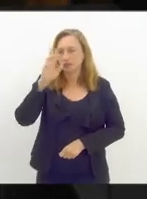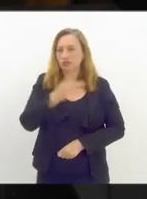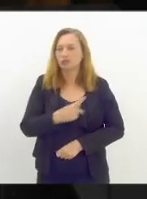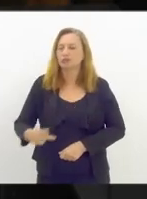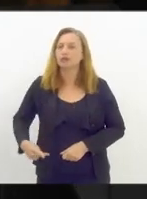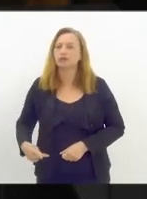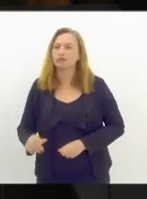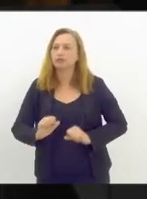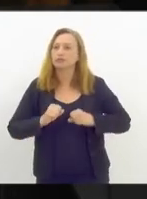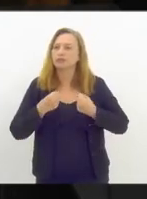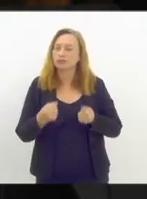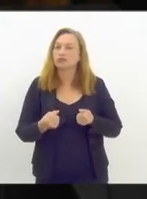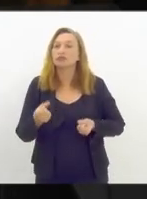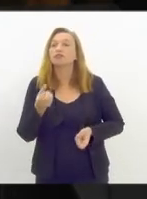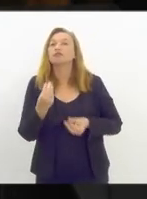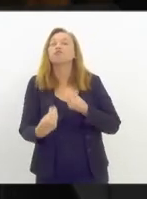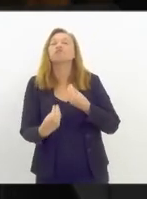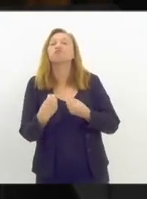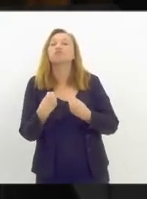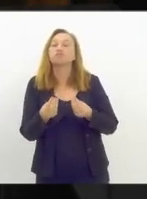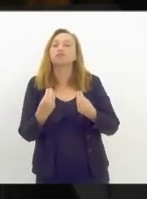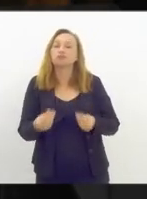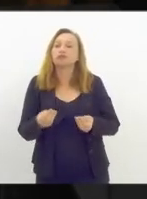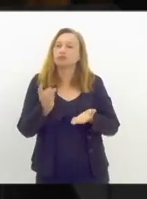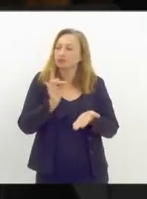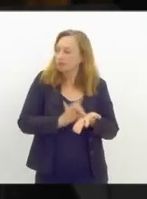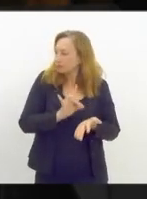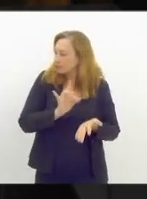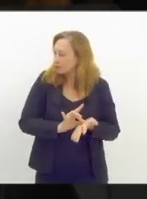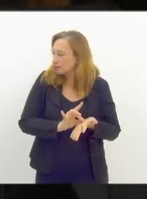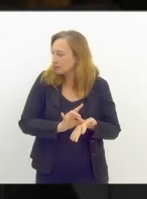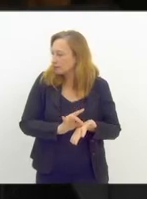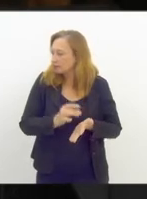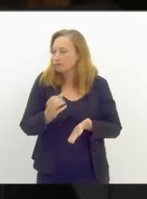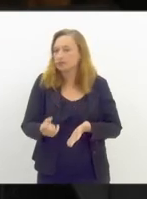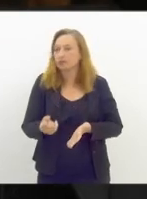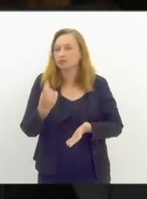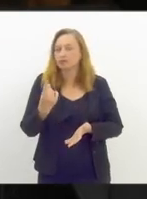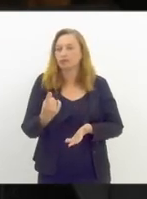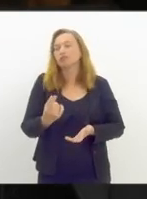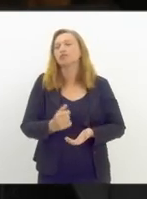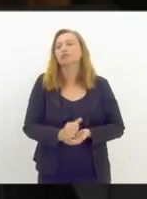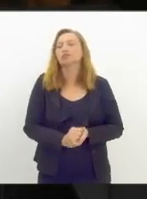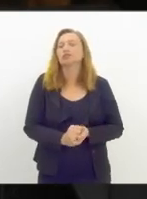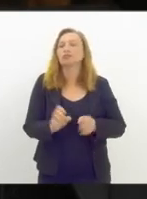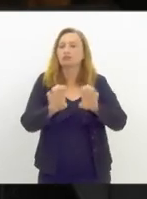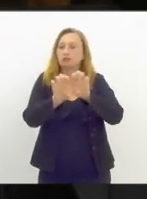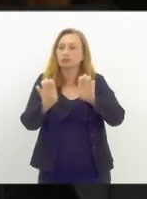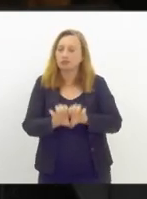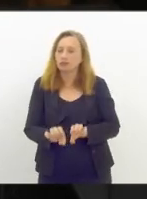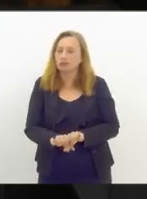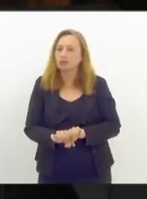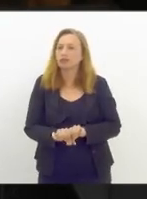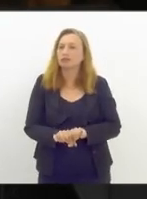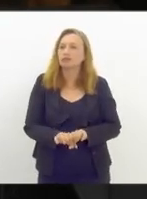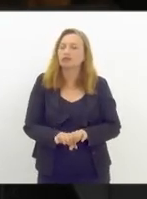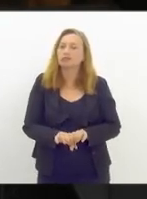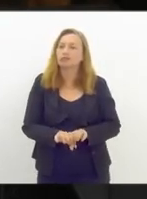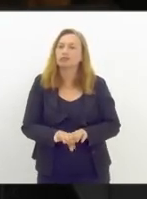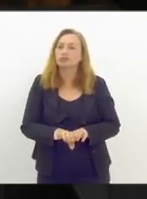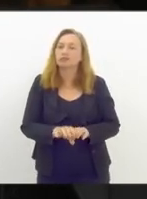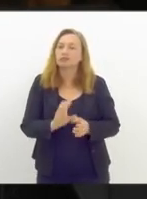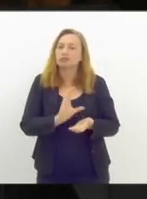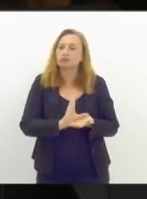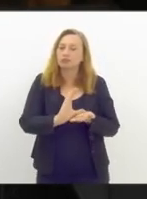para que verdadeiramente o eixo estruturante de aplicação dos recursos